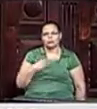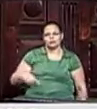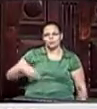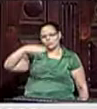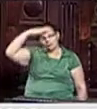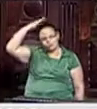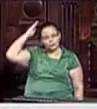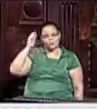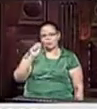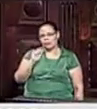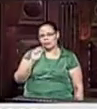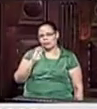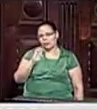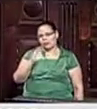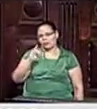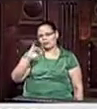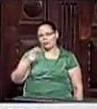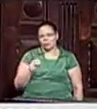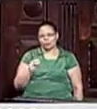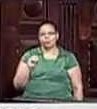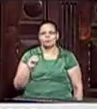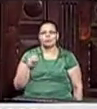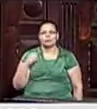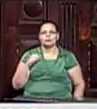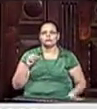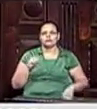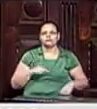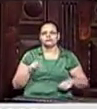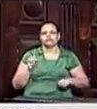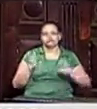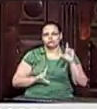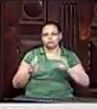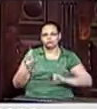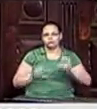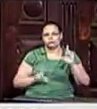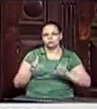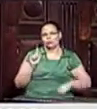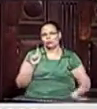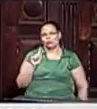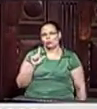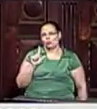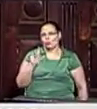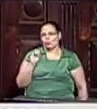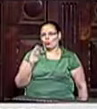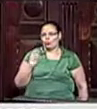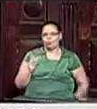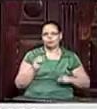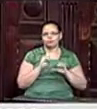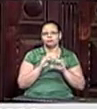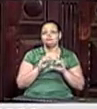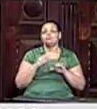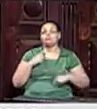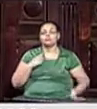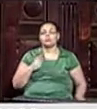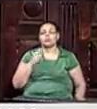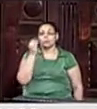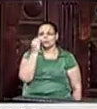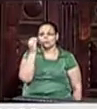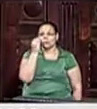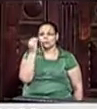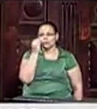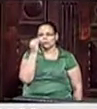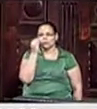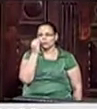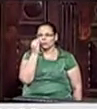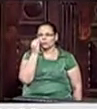simbolizado no Aécio Neves, simbolizado na Globo, que está materializado na tentativa de